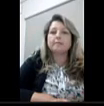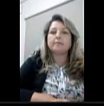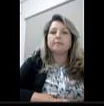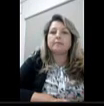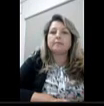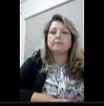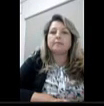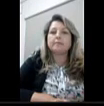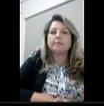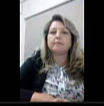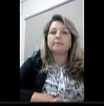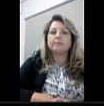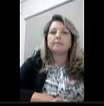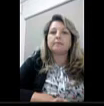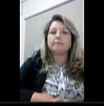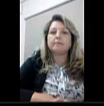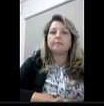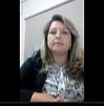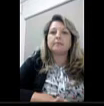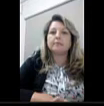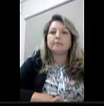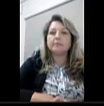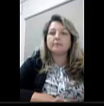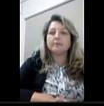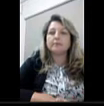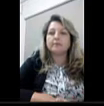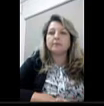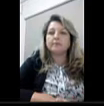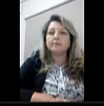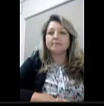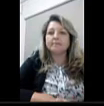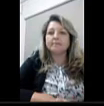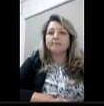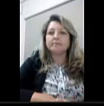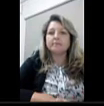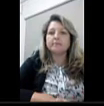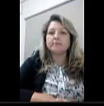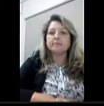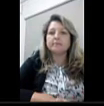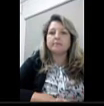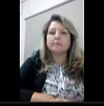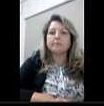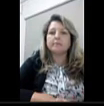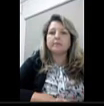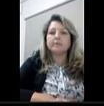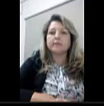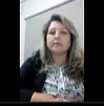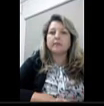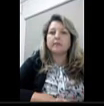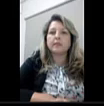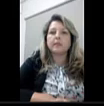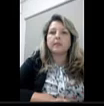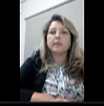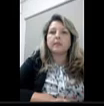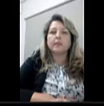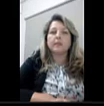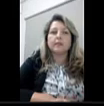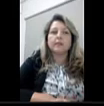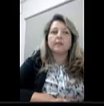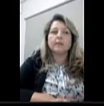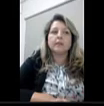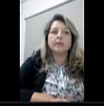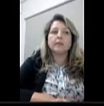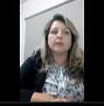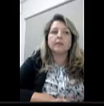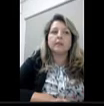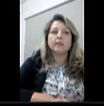um pouco naquele trabalho da consciência fonológica do método fônico que a Flávia comentou anteriormente. Então, olha o eu falo para